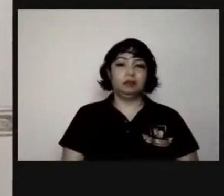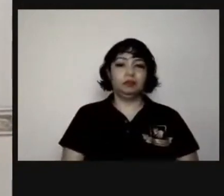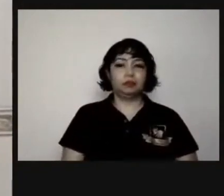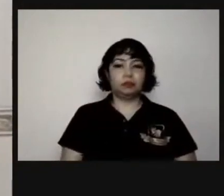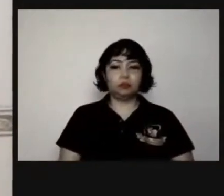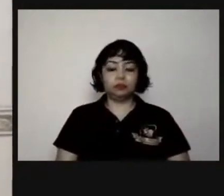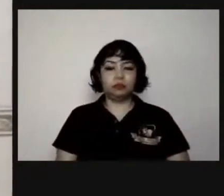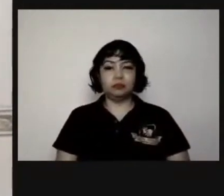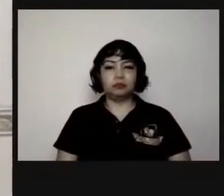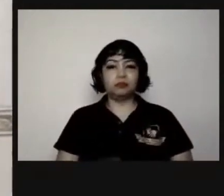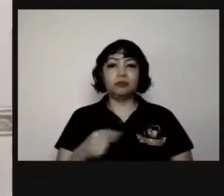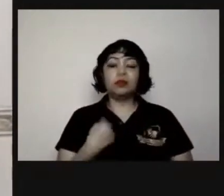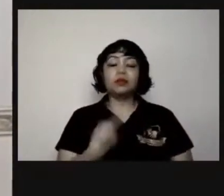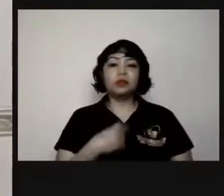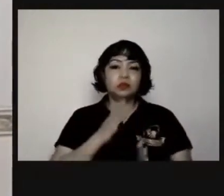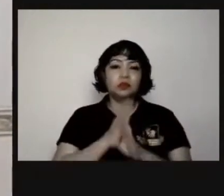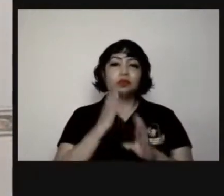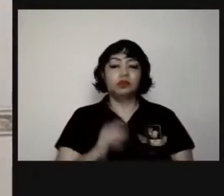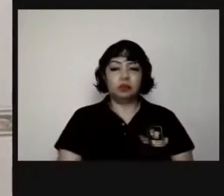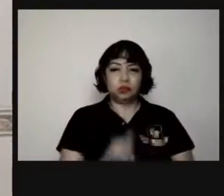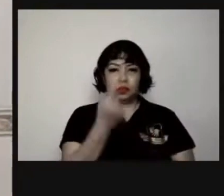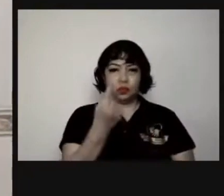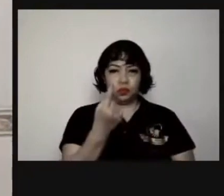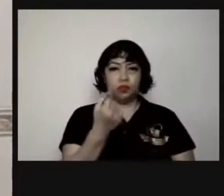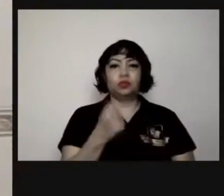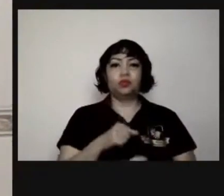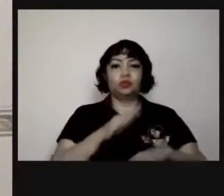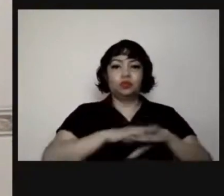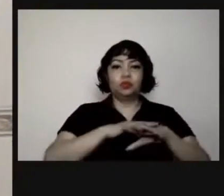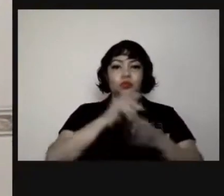nós achamos aqui um do autor